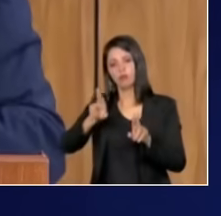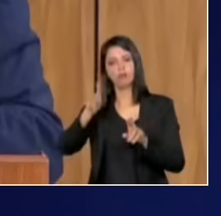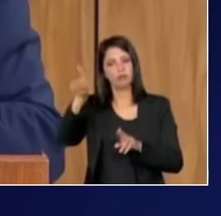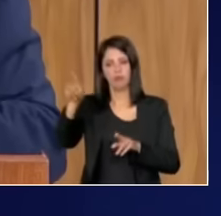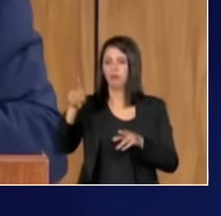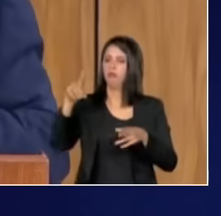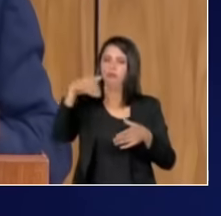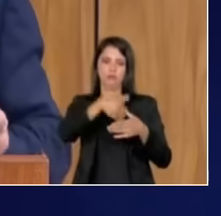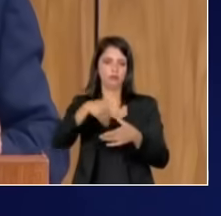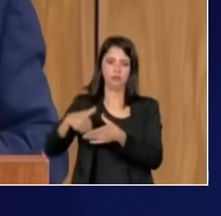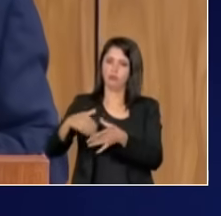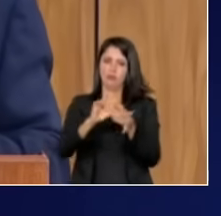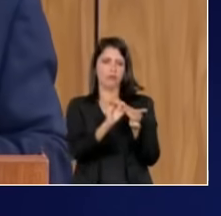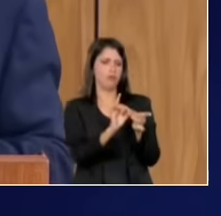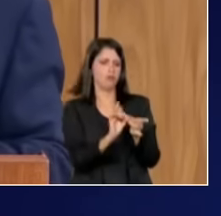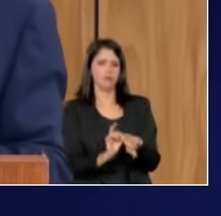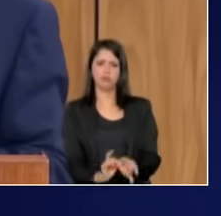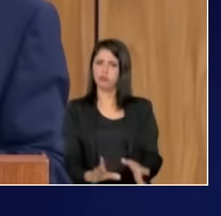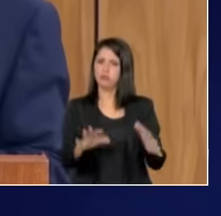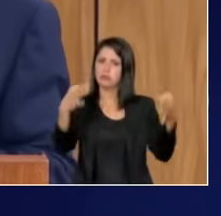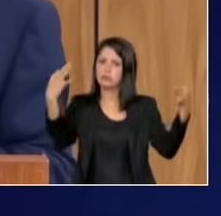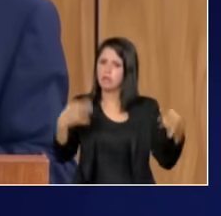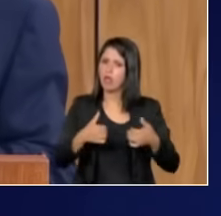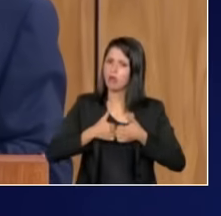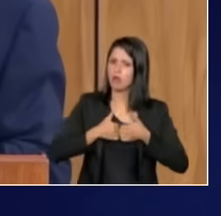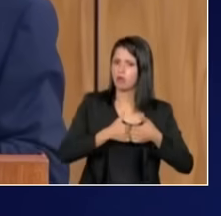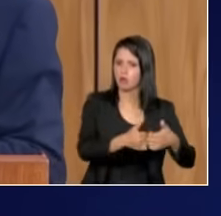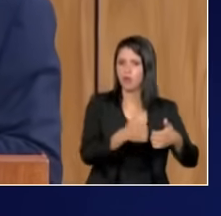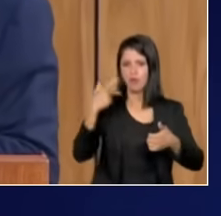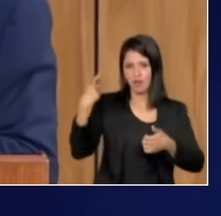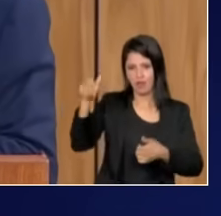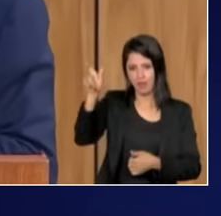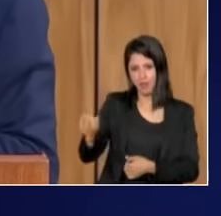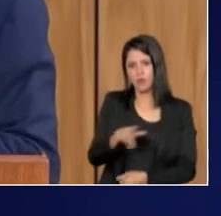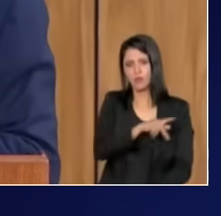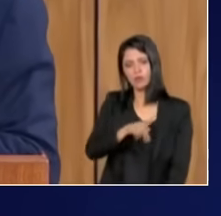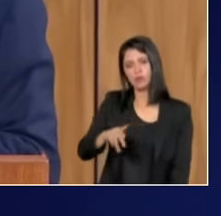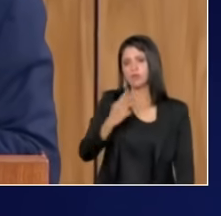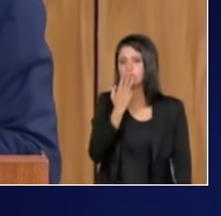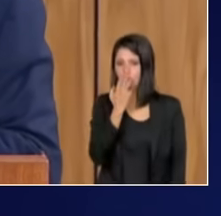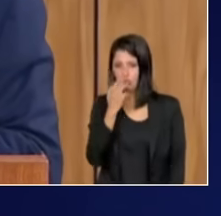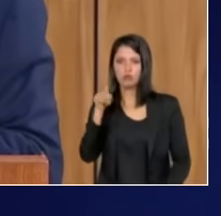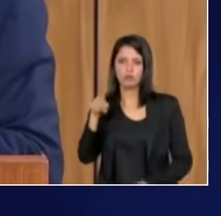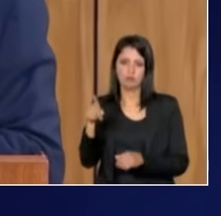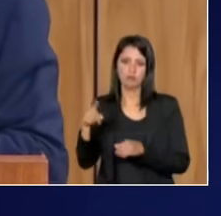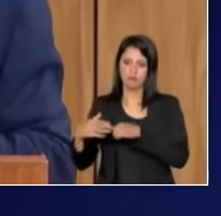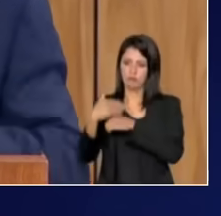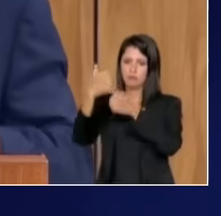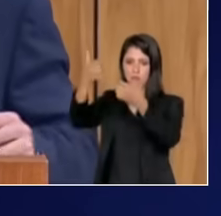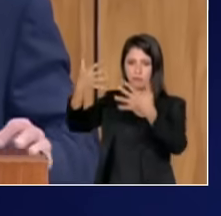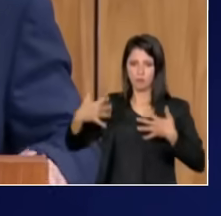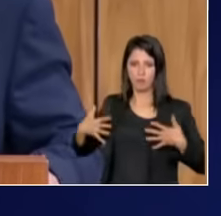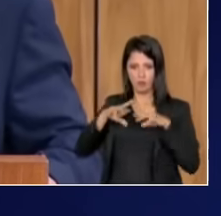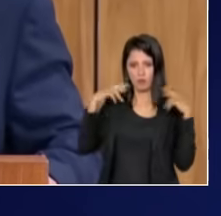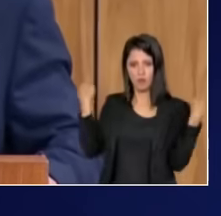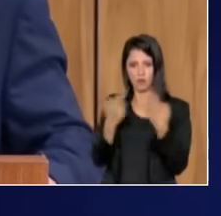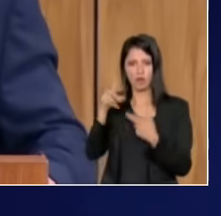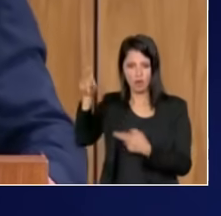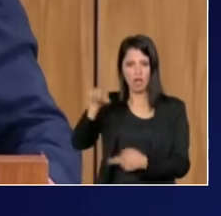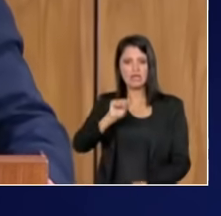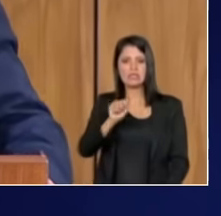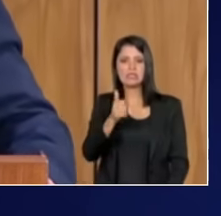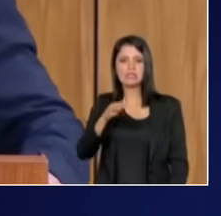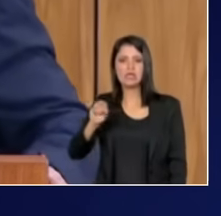mais democráticas possíveis e, segundo o presidente Maduro me disse na reunião em São Vicente e